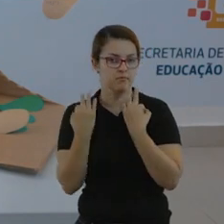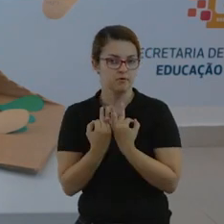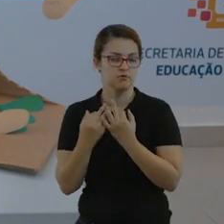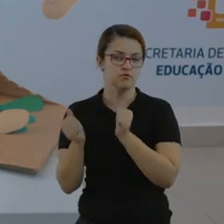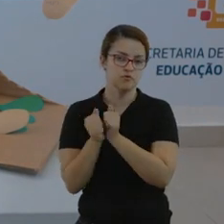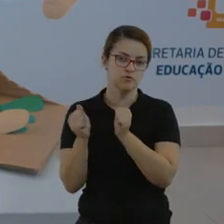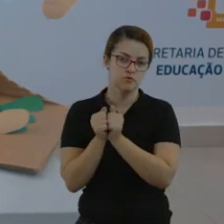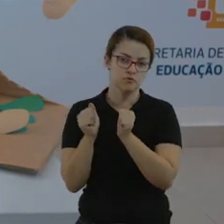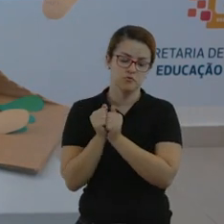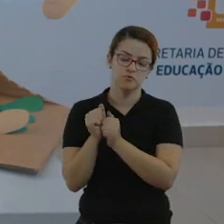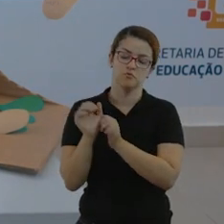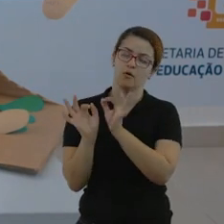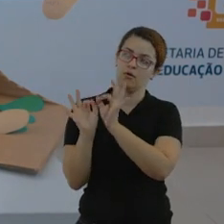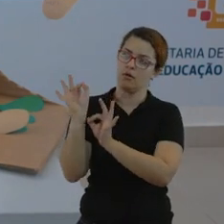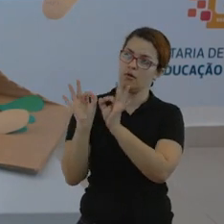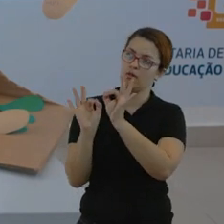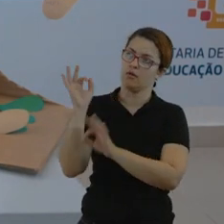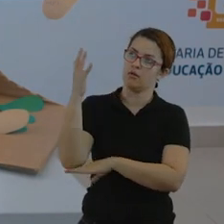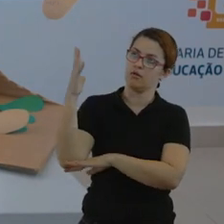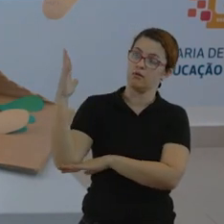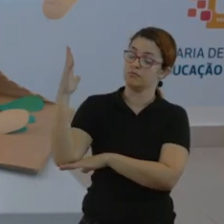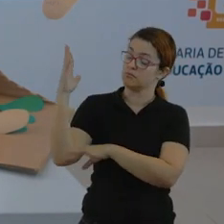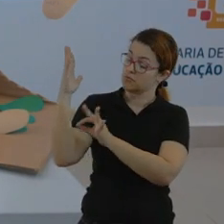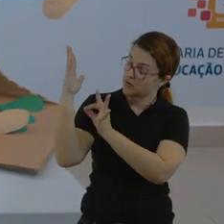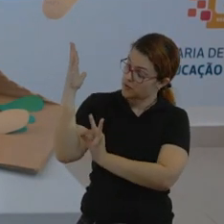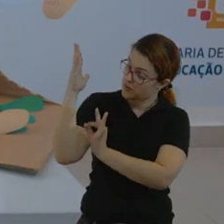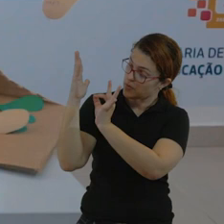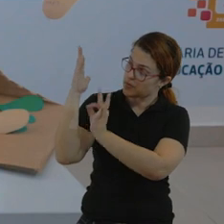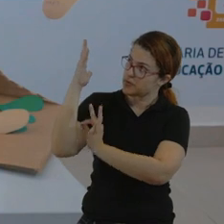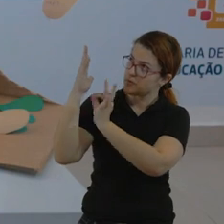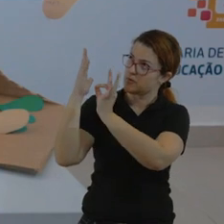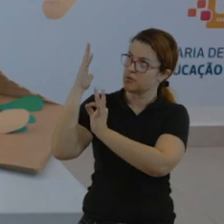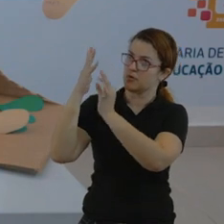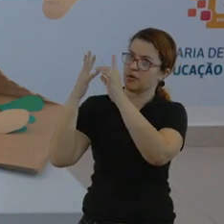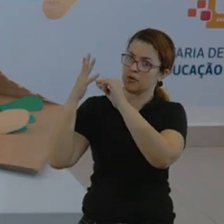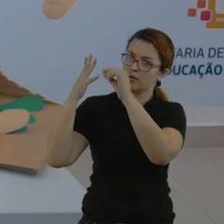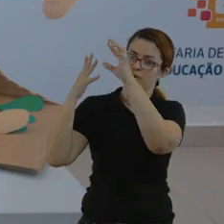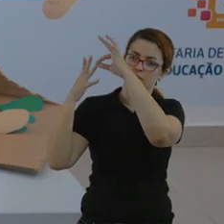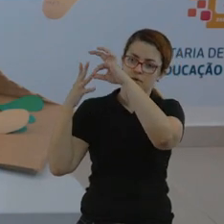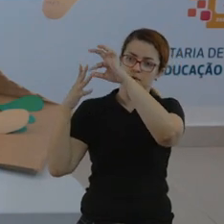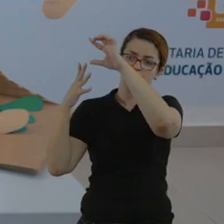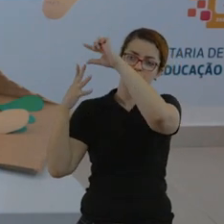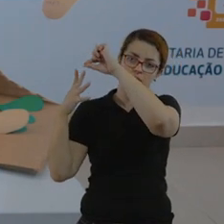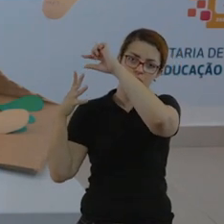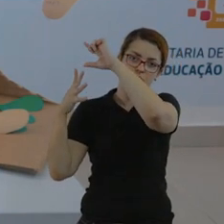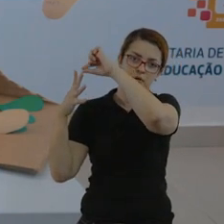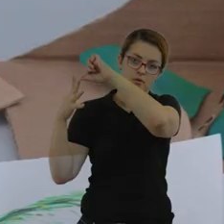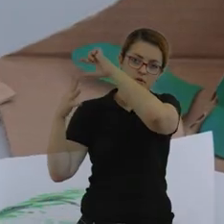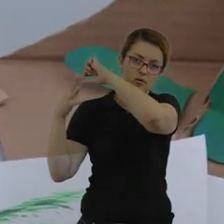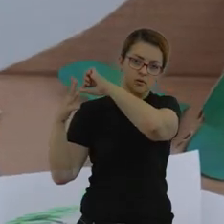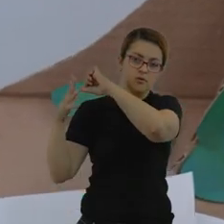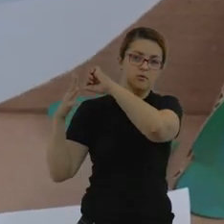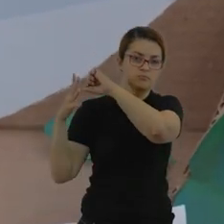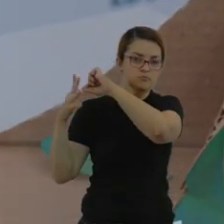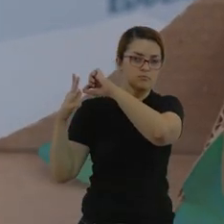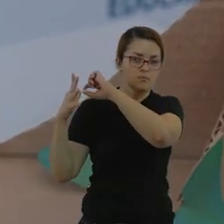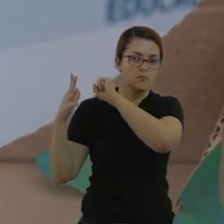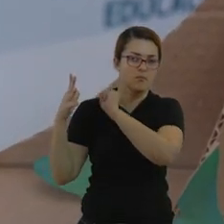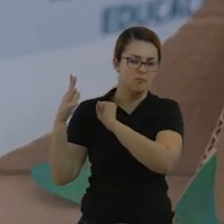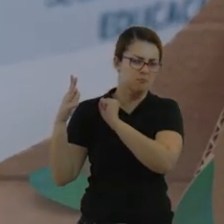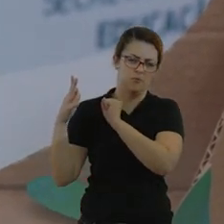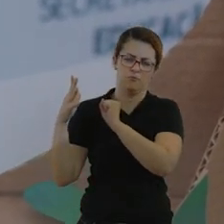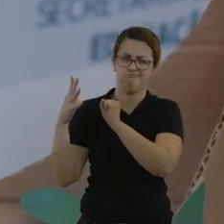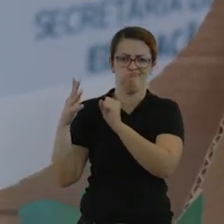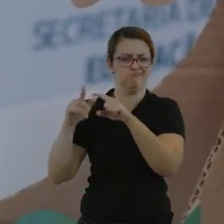processo. Quando você for decorar a árvore, você tem aqui o tronco, mas você também vai precisar colocar as folhas, né? E